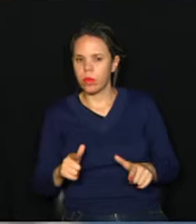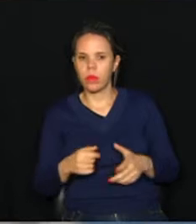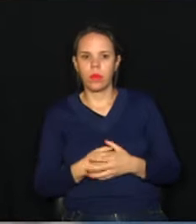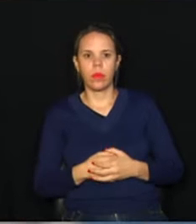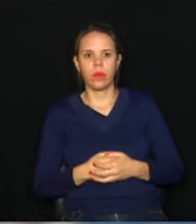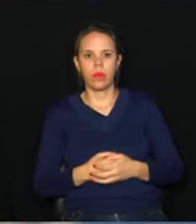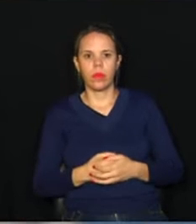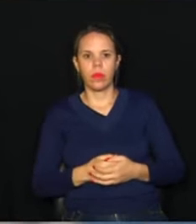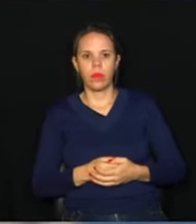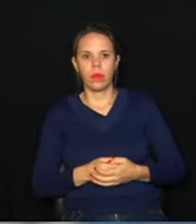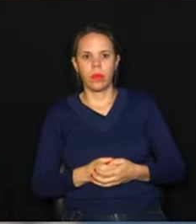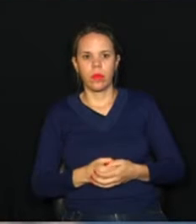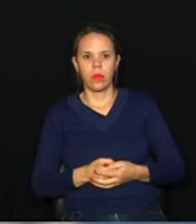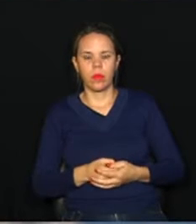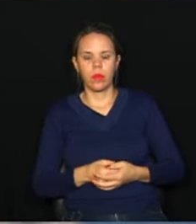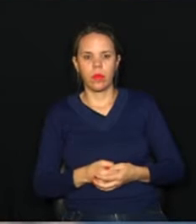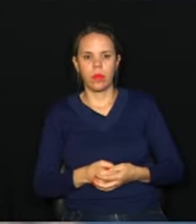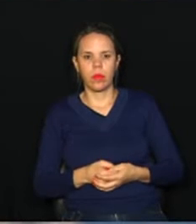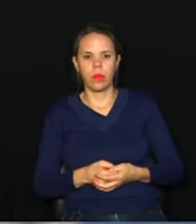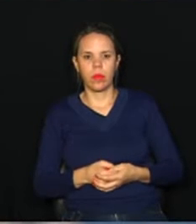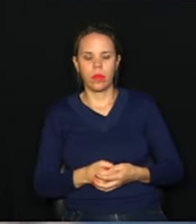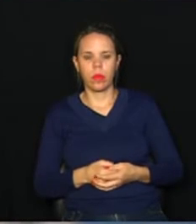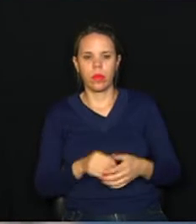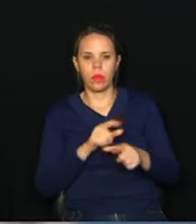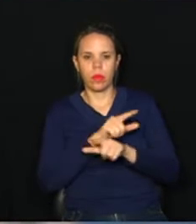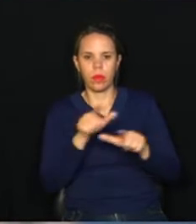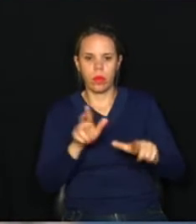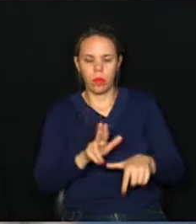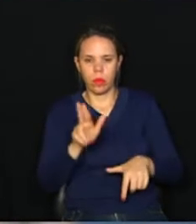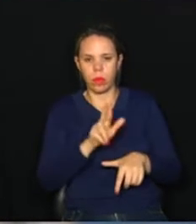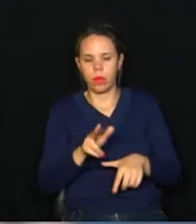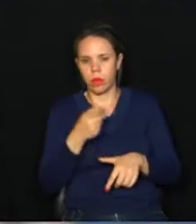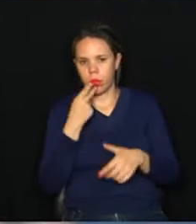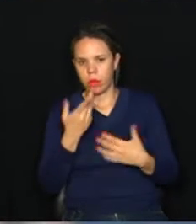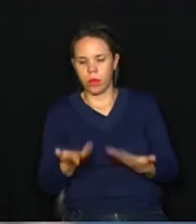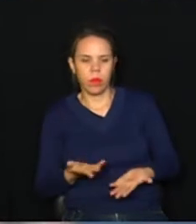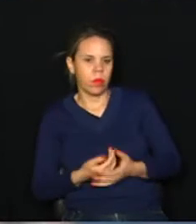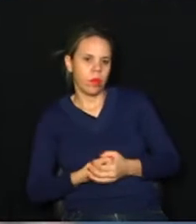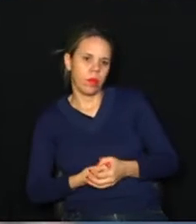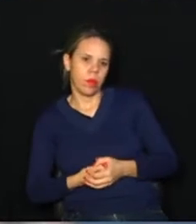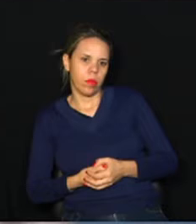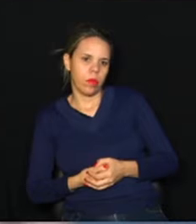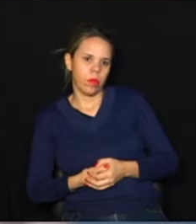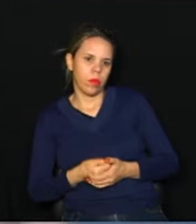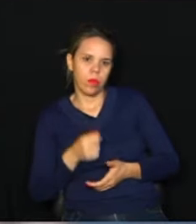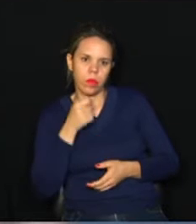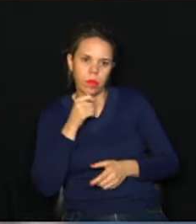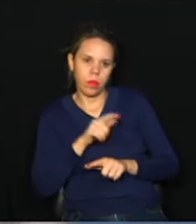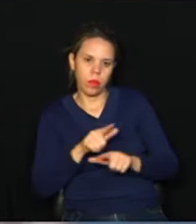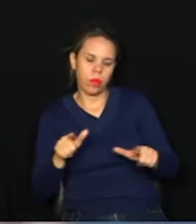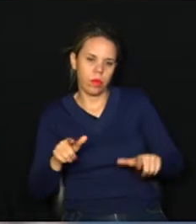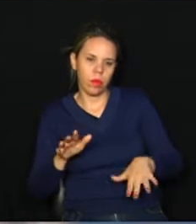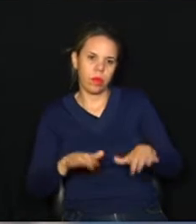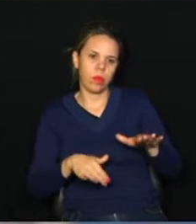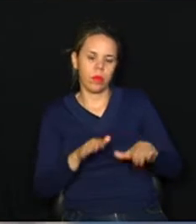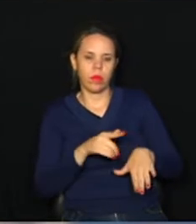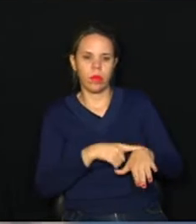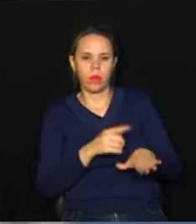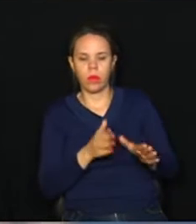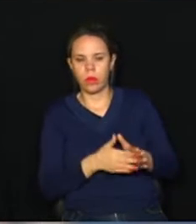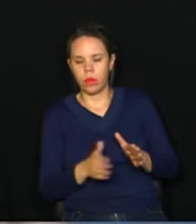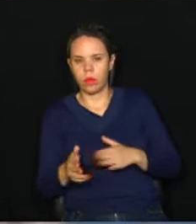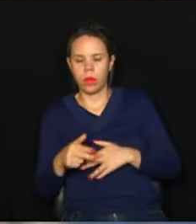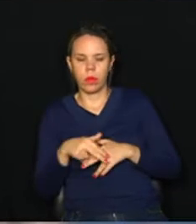né? Então, e acabaram sendo esvaziadas. As universidades, eu digo até mais, só não foram esvaziadas em determinados períodos